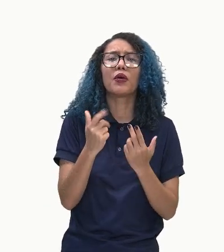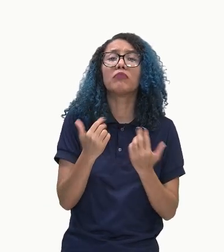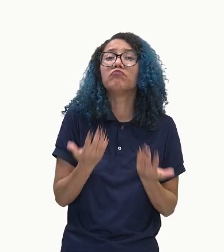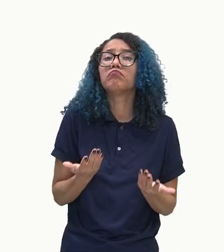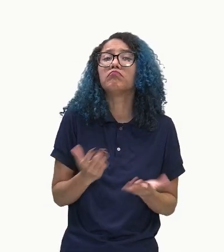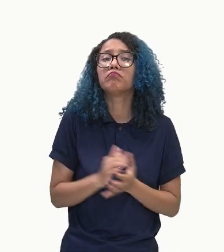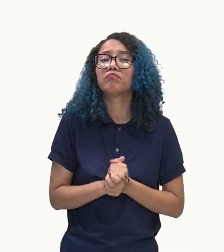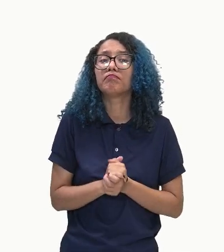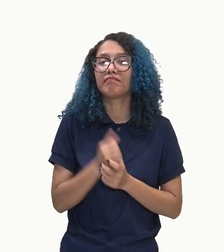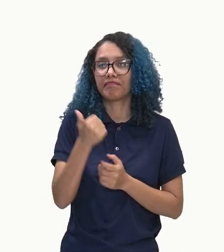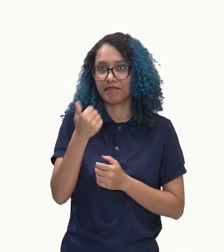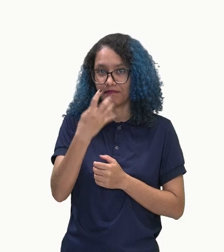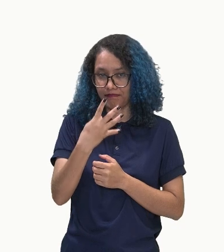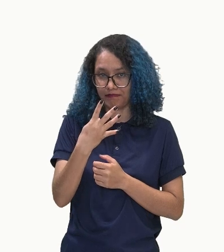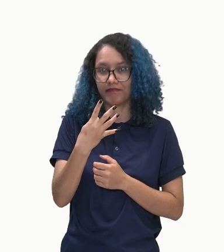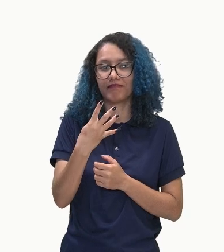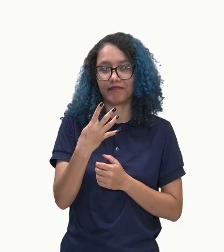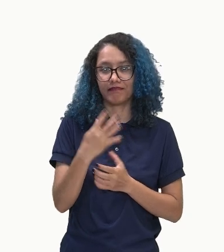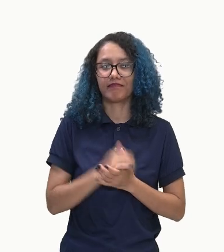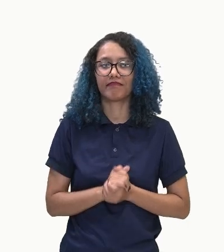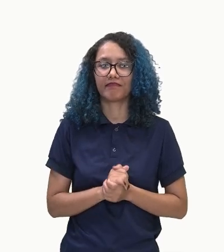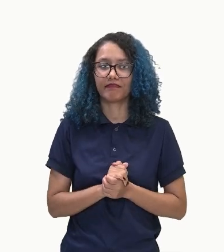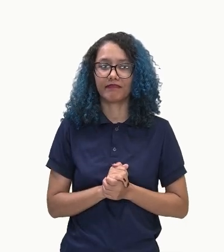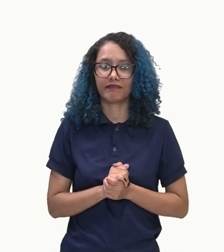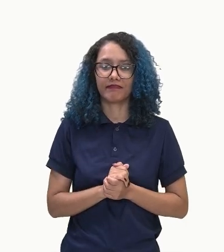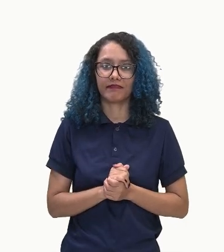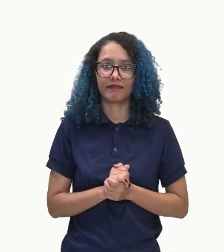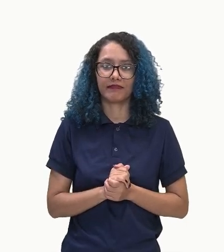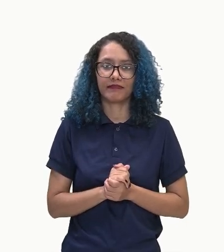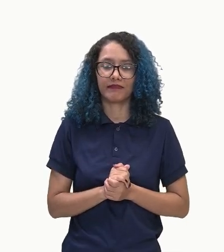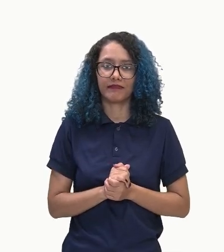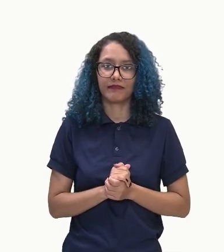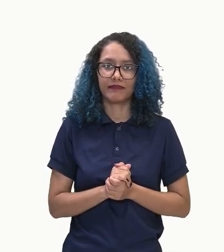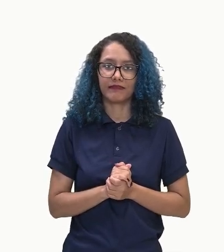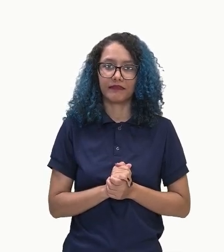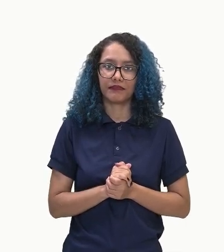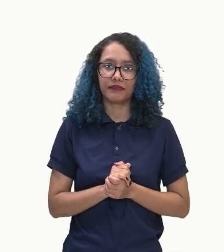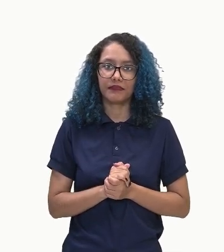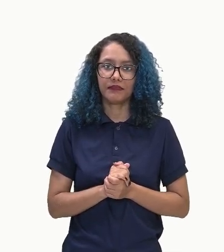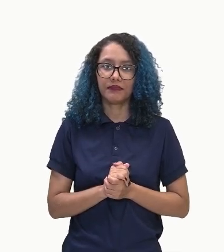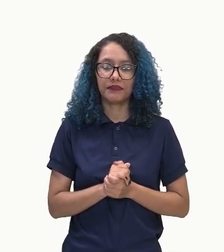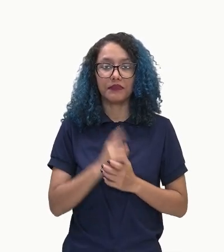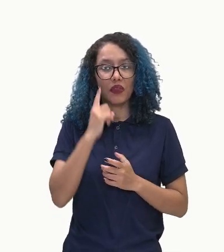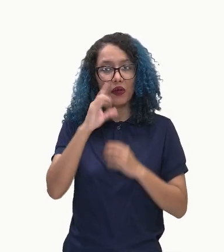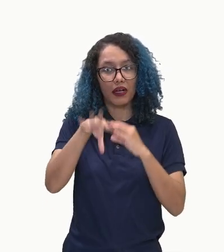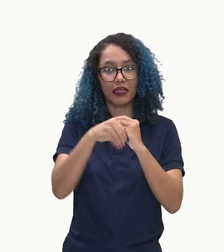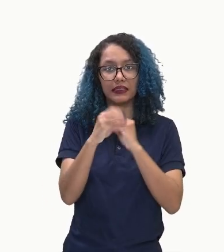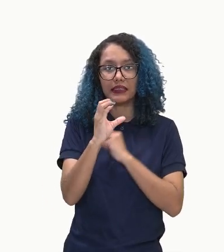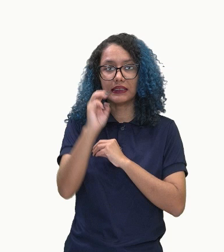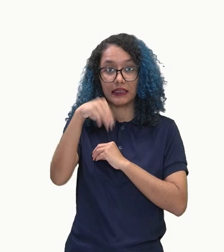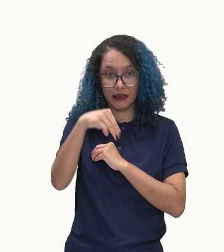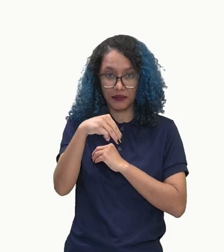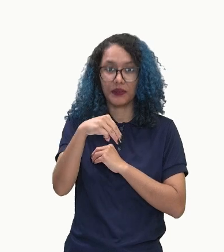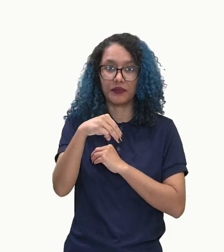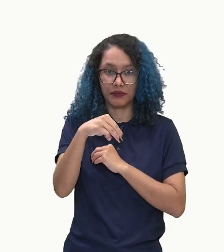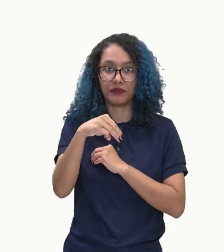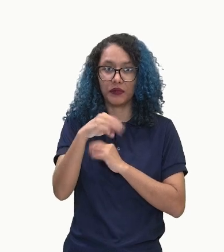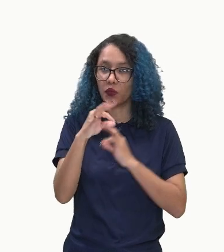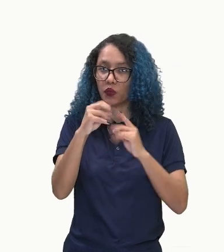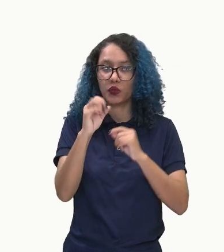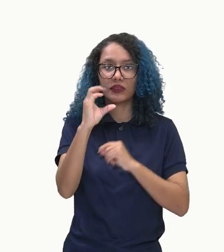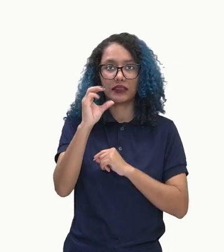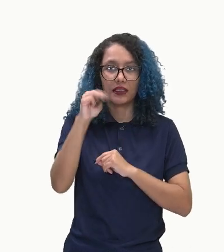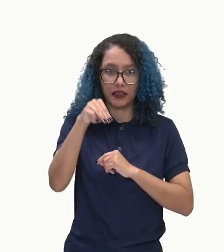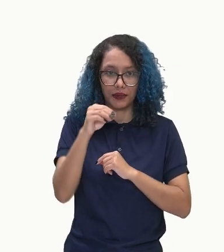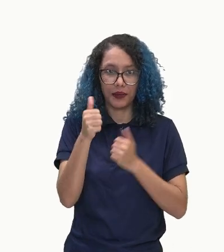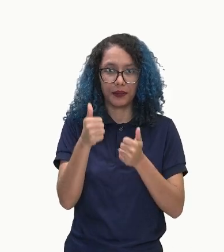nosso caso aqui, 14 centímetros. Bom, bora ajustar a unidade aqui da letra A, tá? Já que é centímetro, então 10 centímetros também. Bom, bora caminhar aqui na letra